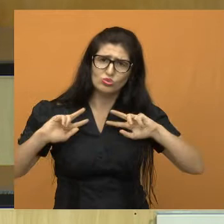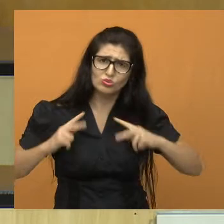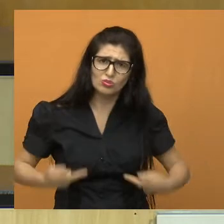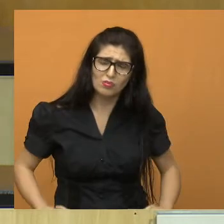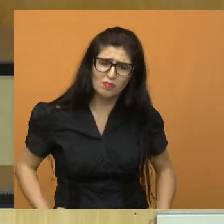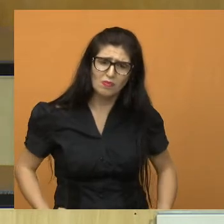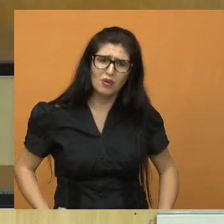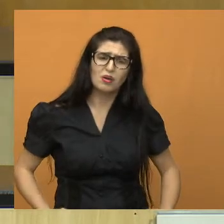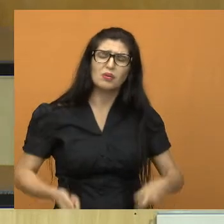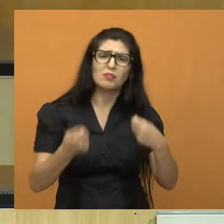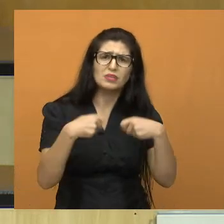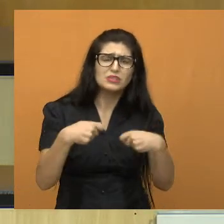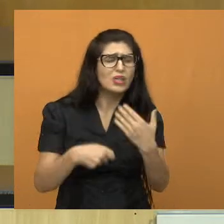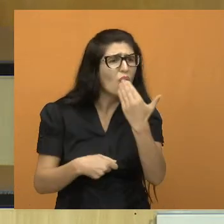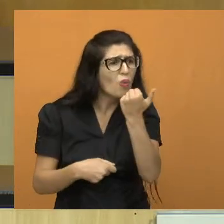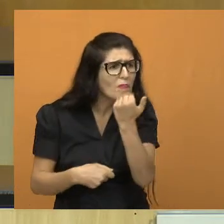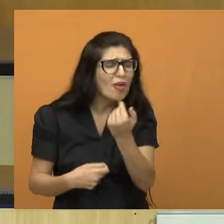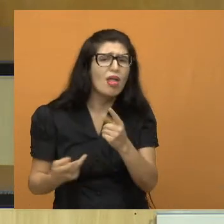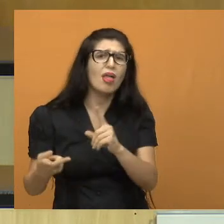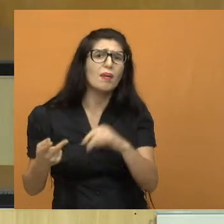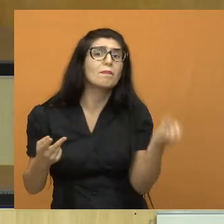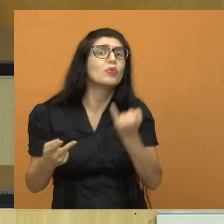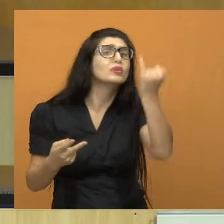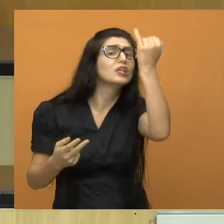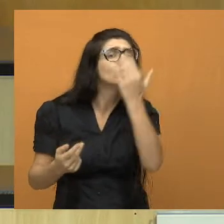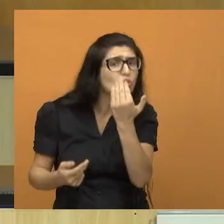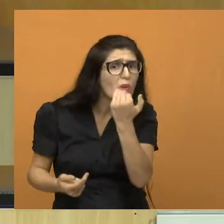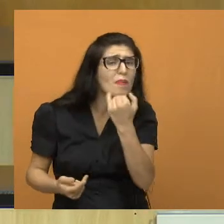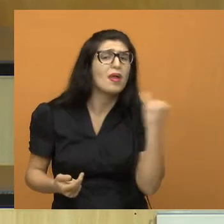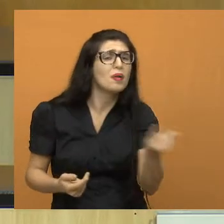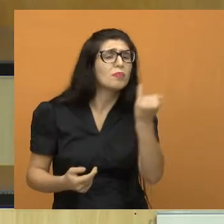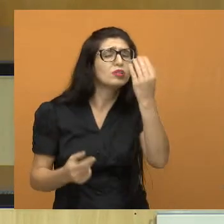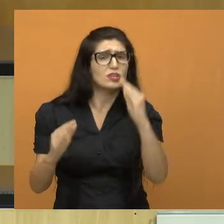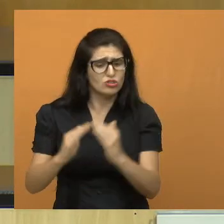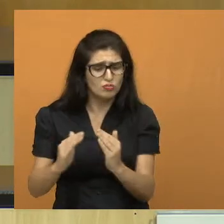o que comer, aonde morar e o que vestir.